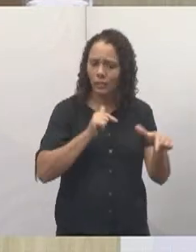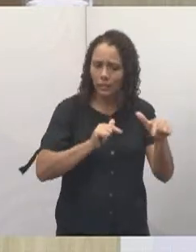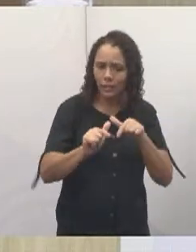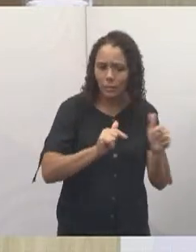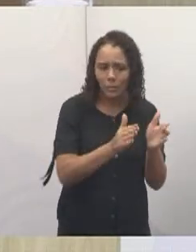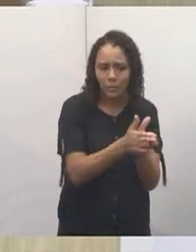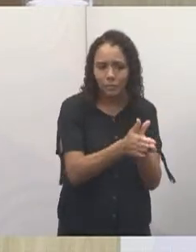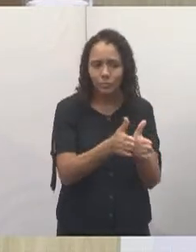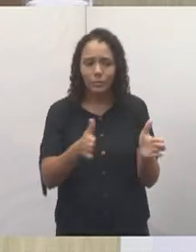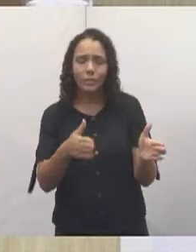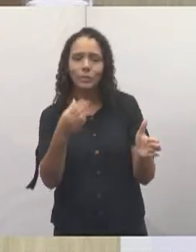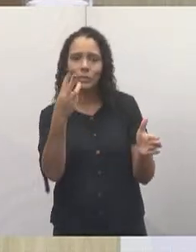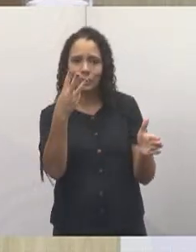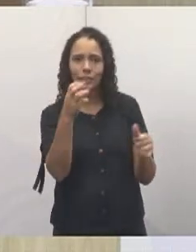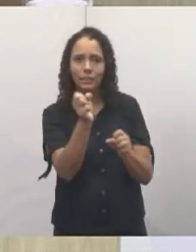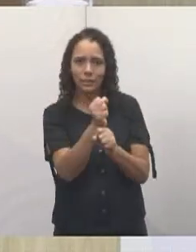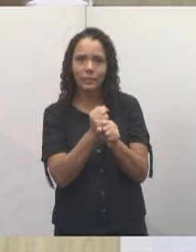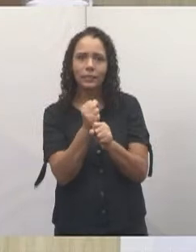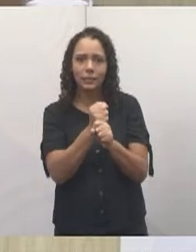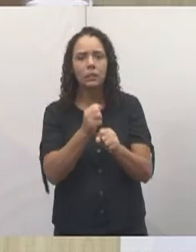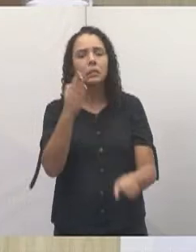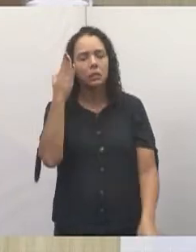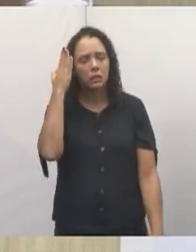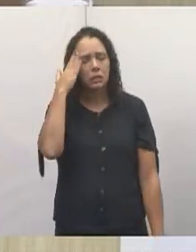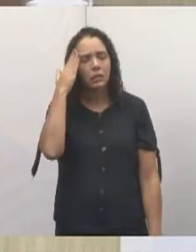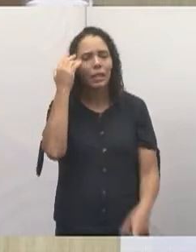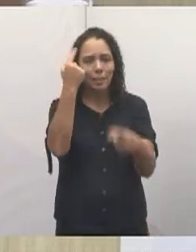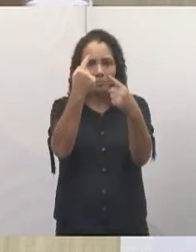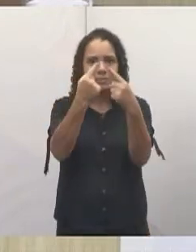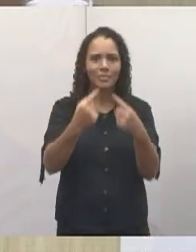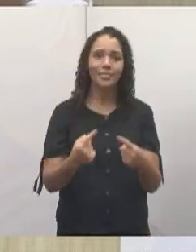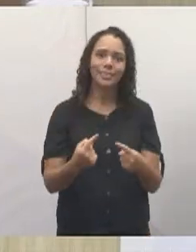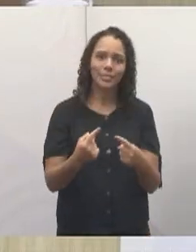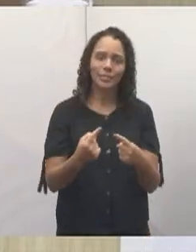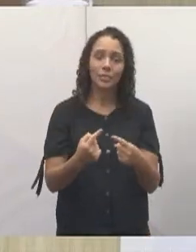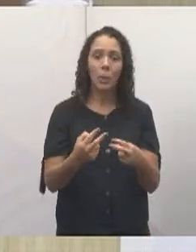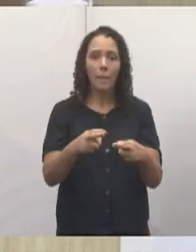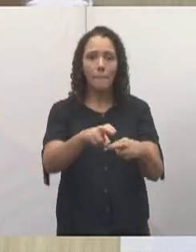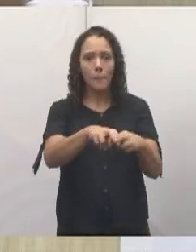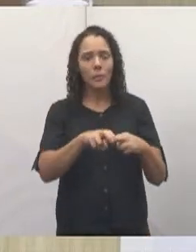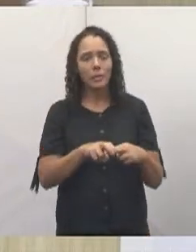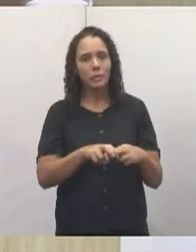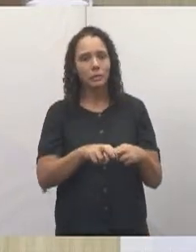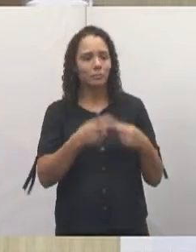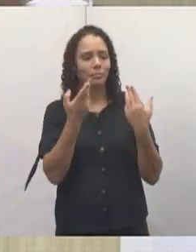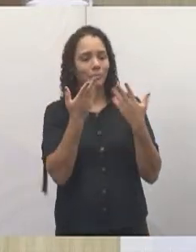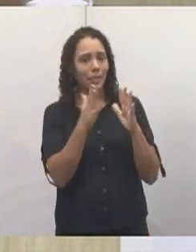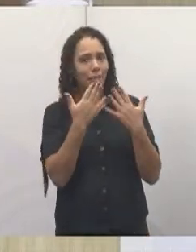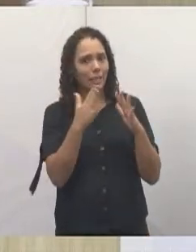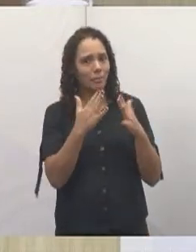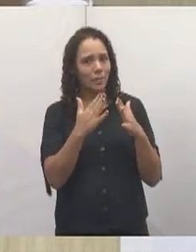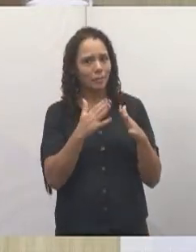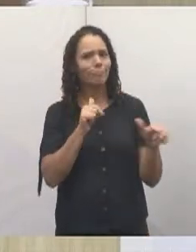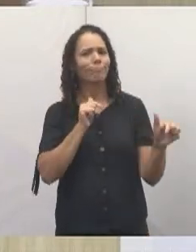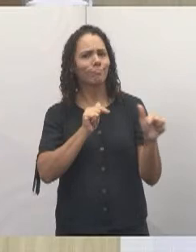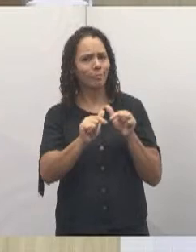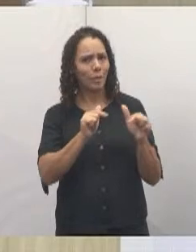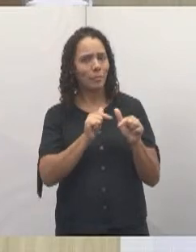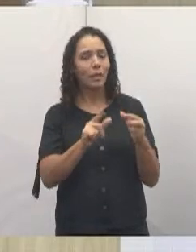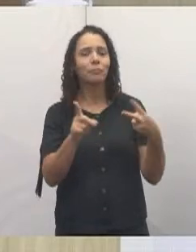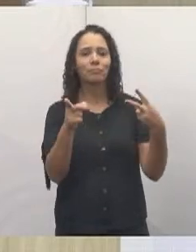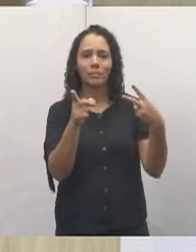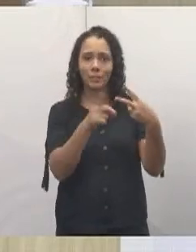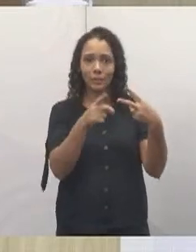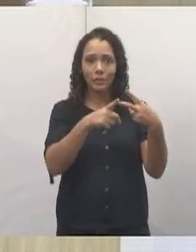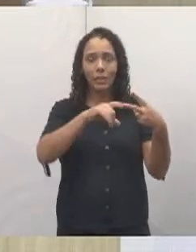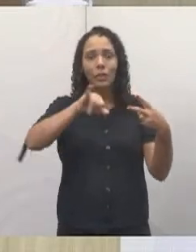enfrentado esses desafios, os desafios dos cidadãos. Então, eu quero mais uma vez parabenizar a Bruna pelo seu trabalho, Dr. Jorge também aqui